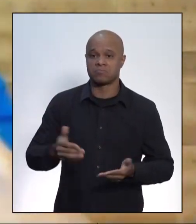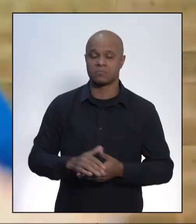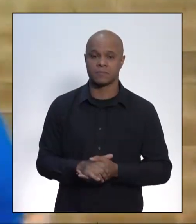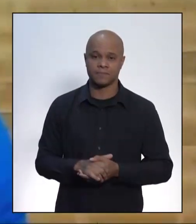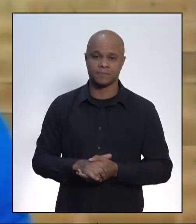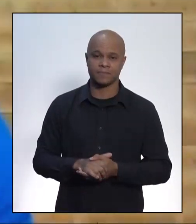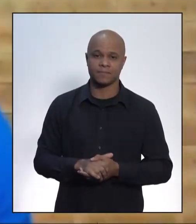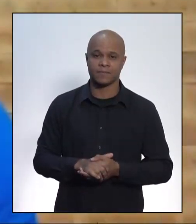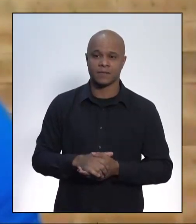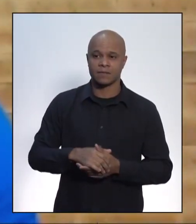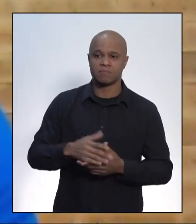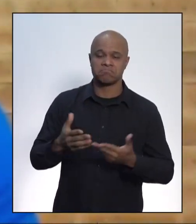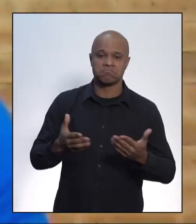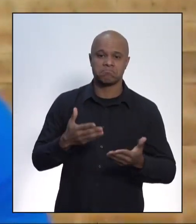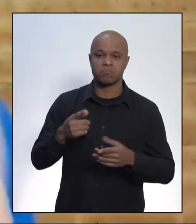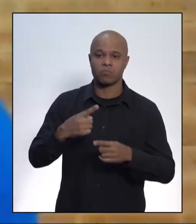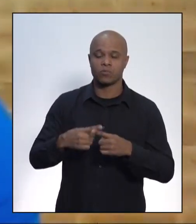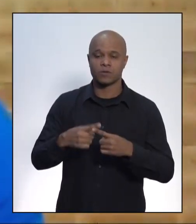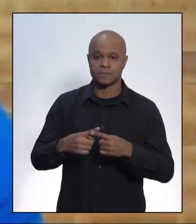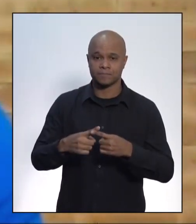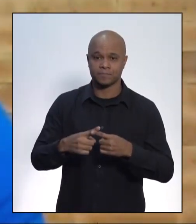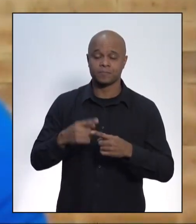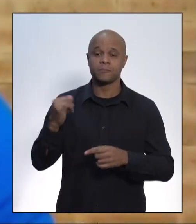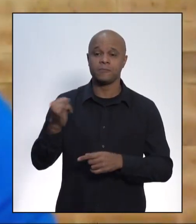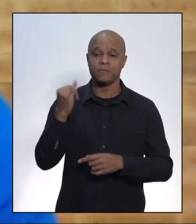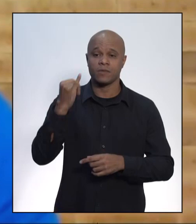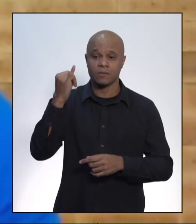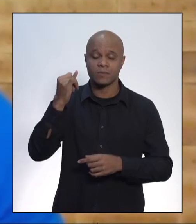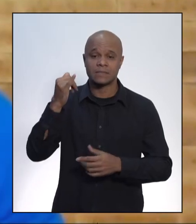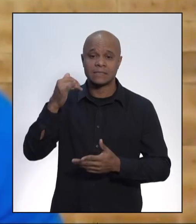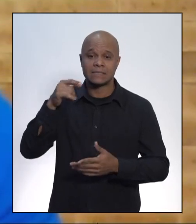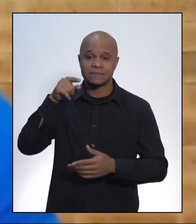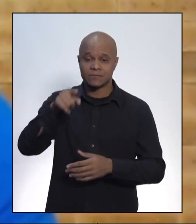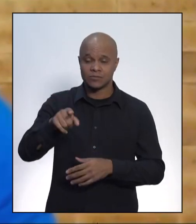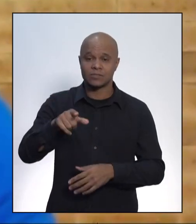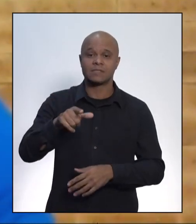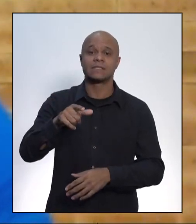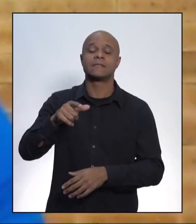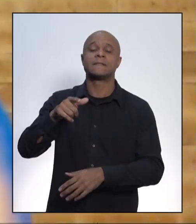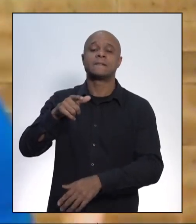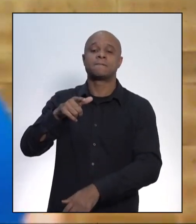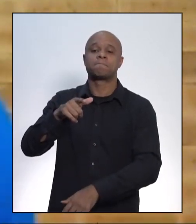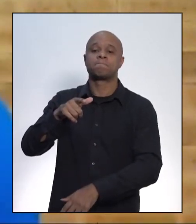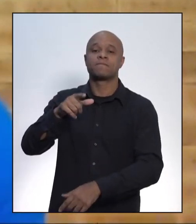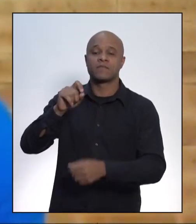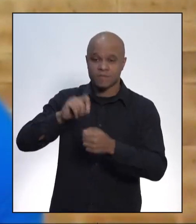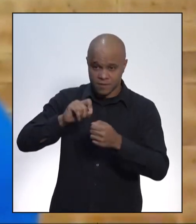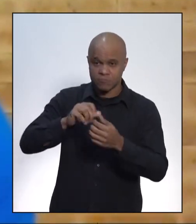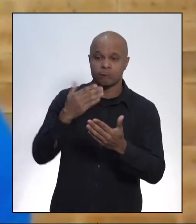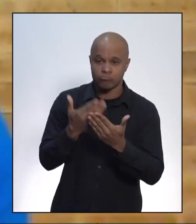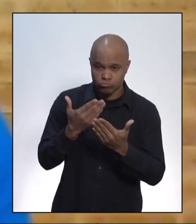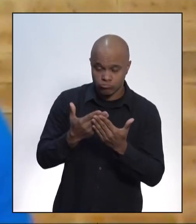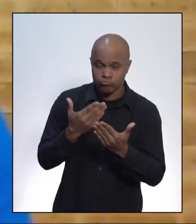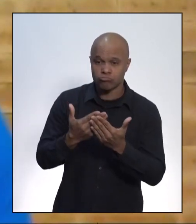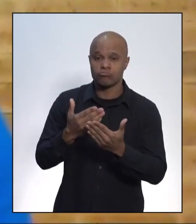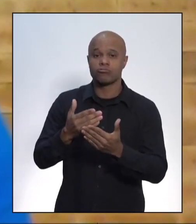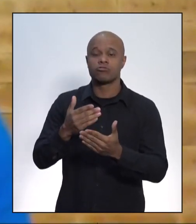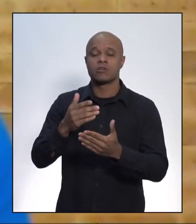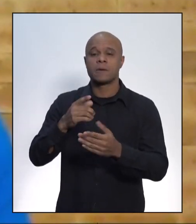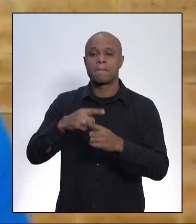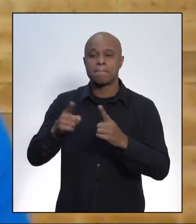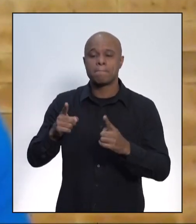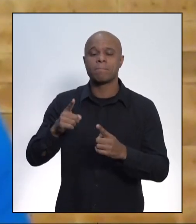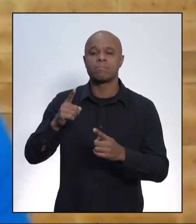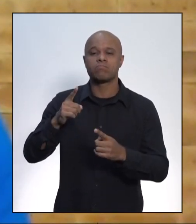que é ideal para você empreender, tá bom? Eu acho que é importante você investir na tua educação. Investe em algo que você gosta, mas eu